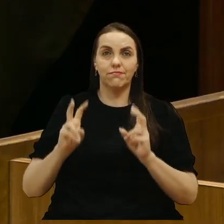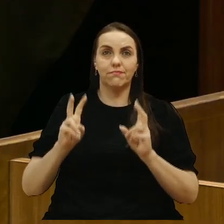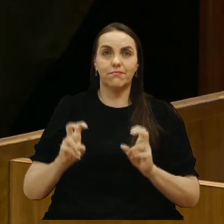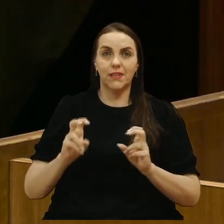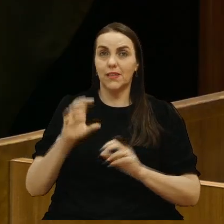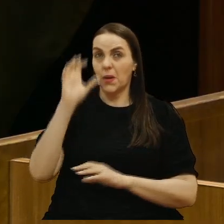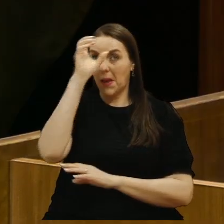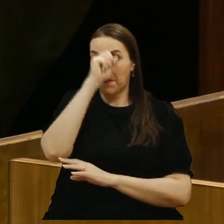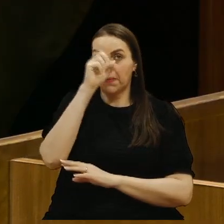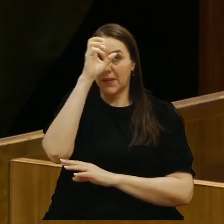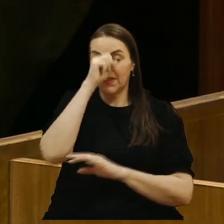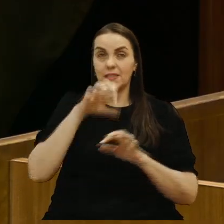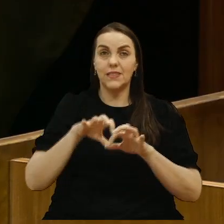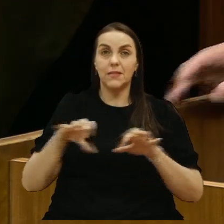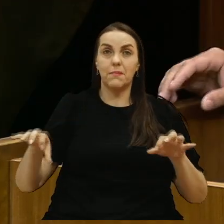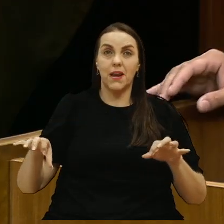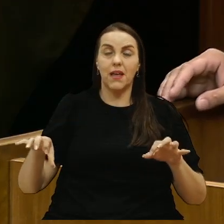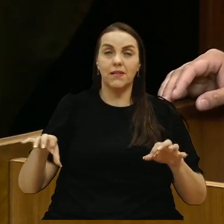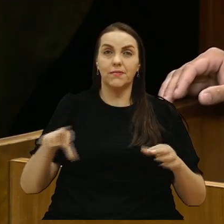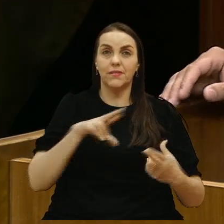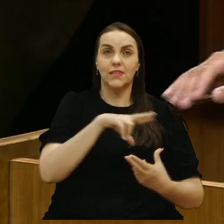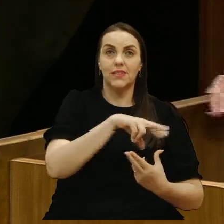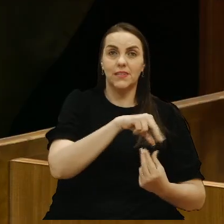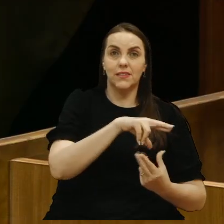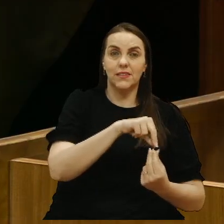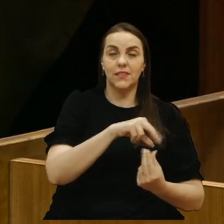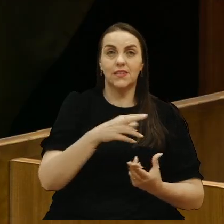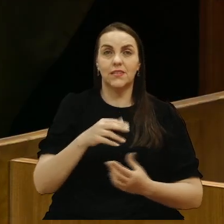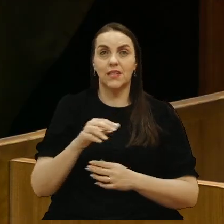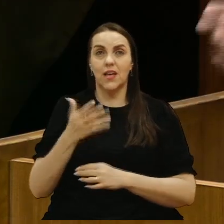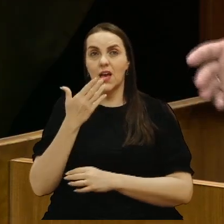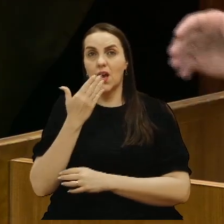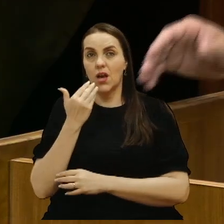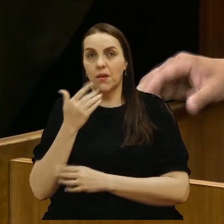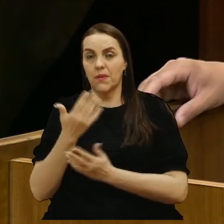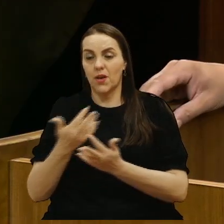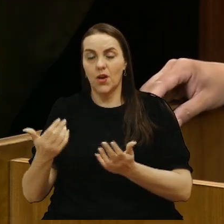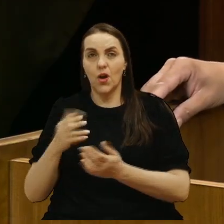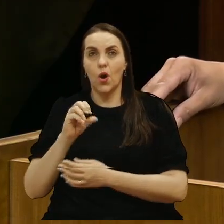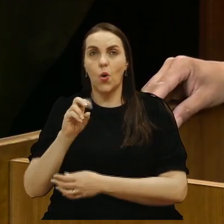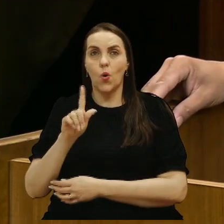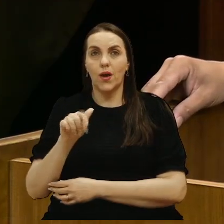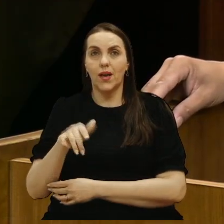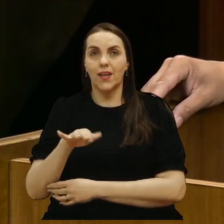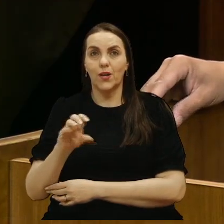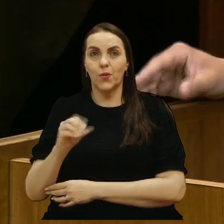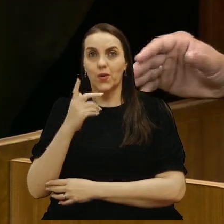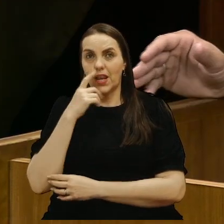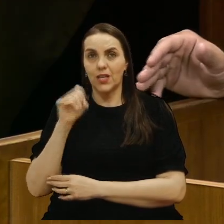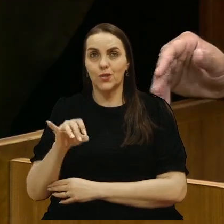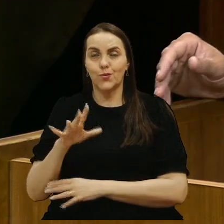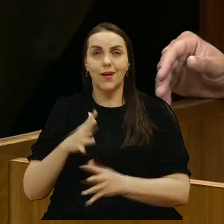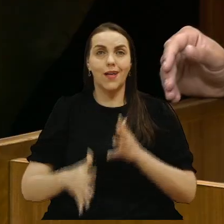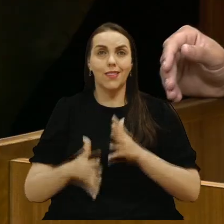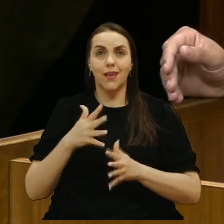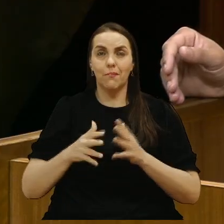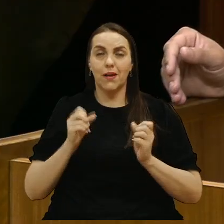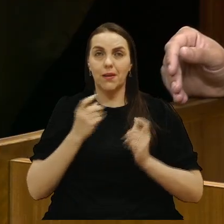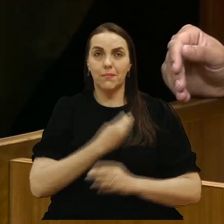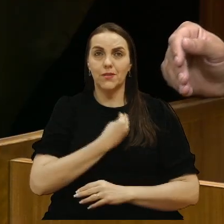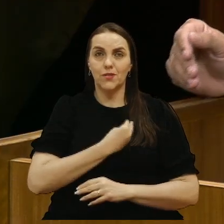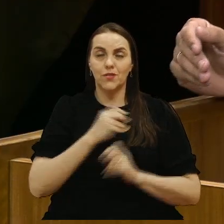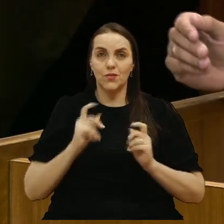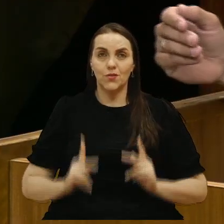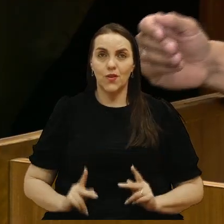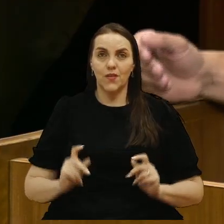aprenderam a separar o seletivo do orgânico. E isso atrapalha a vida de todas as pessoas que fazem isso. E não é só atrapalhar